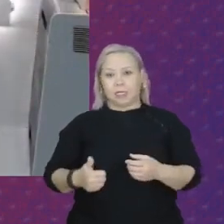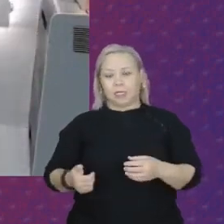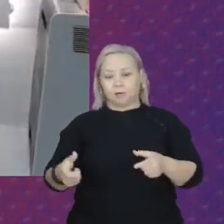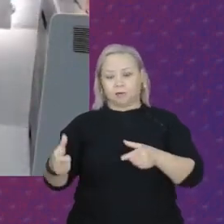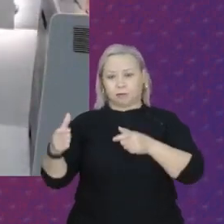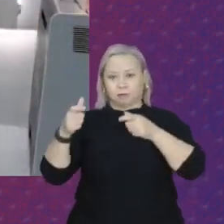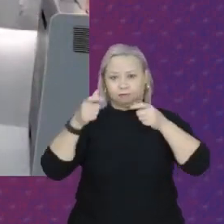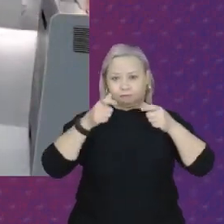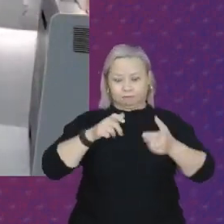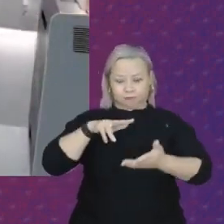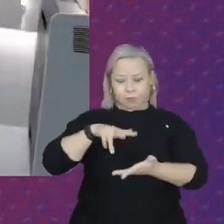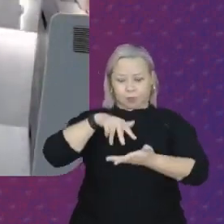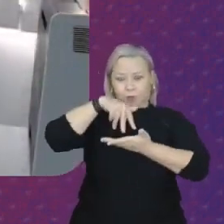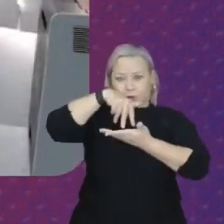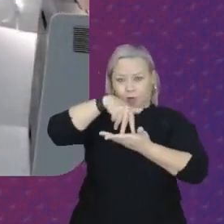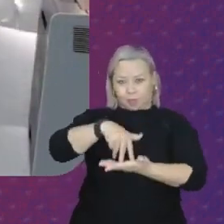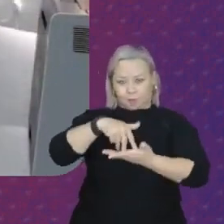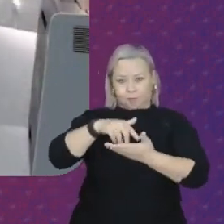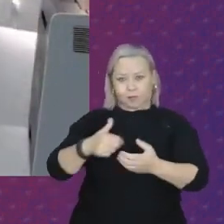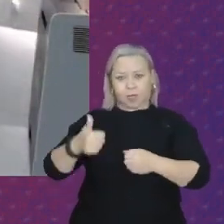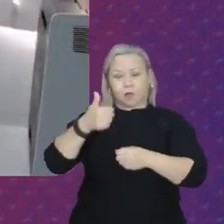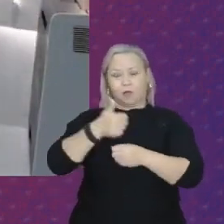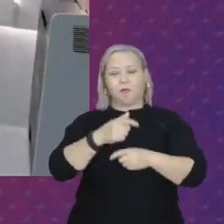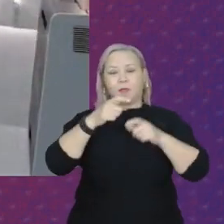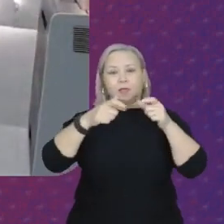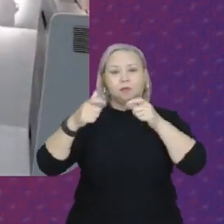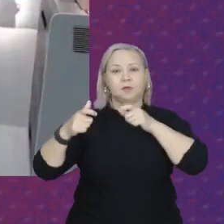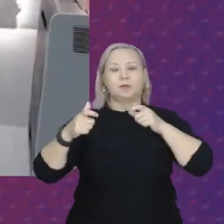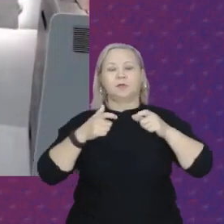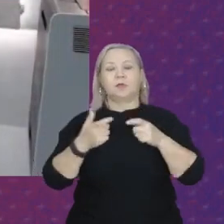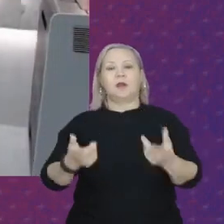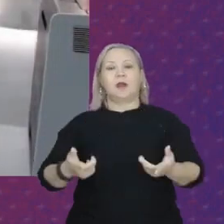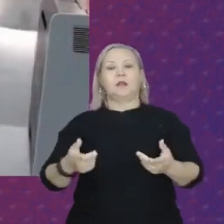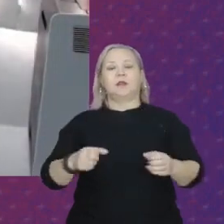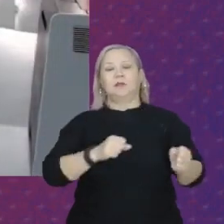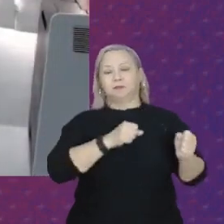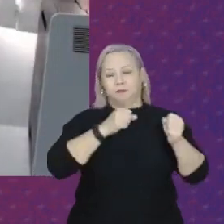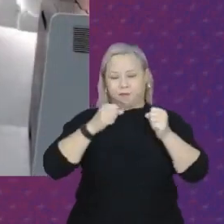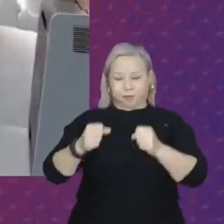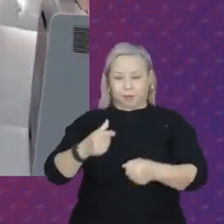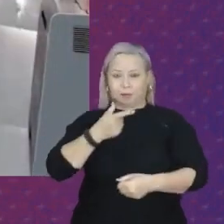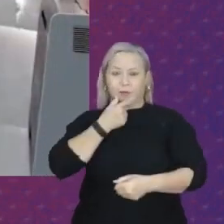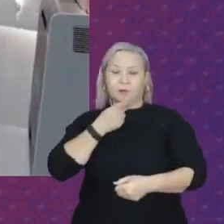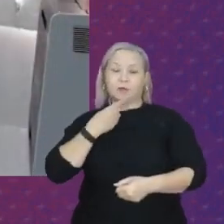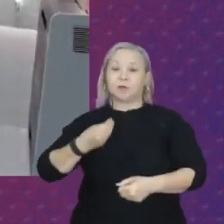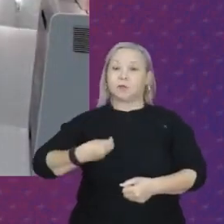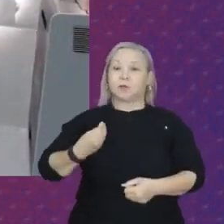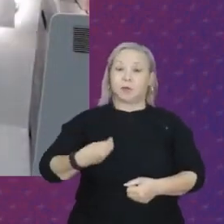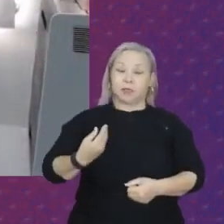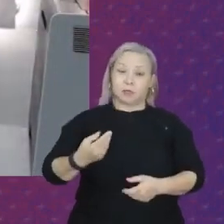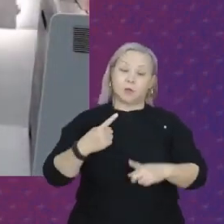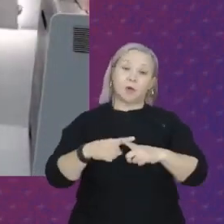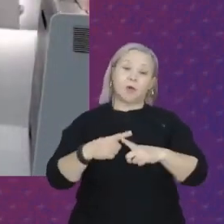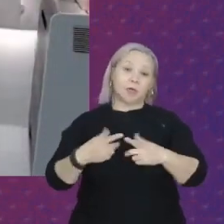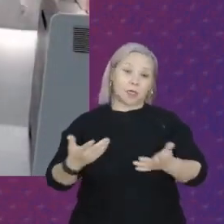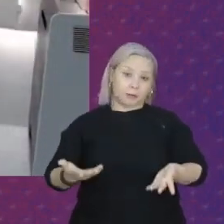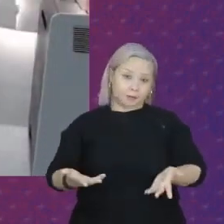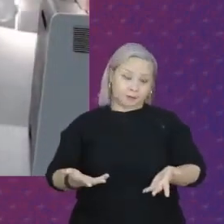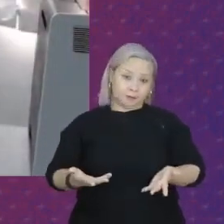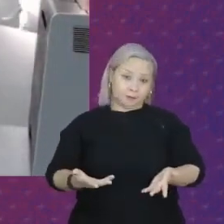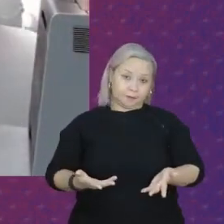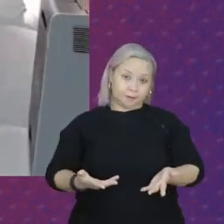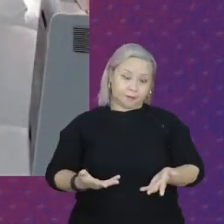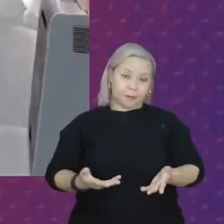colocamos para a ocupação dos espaços de poder quando os homens estão presentes muitas